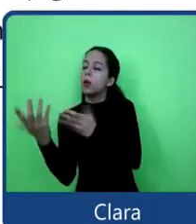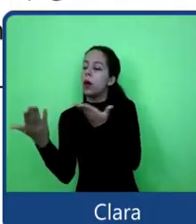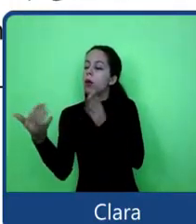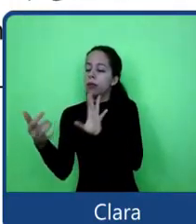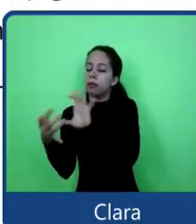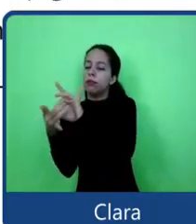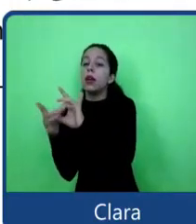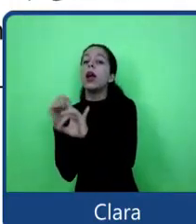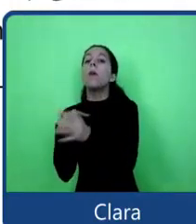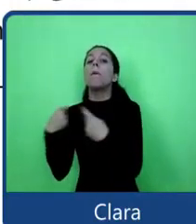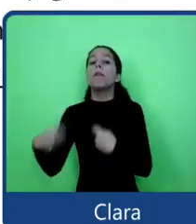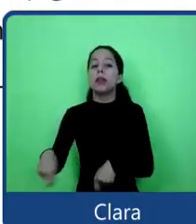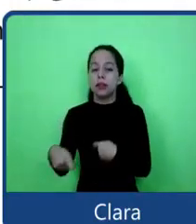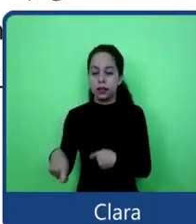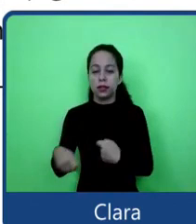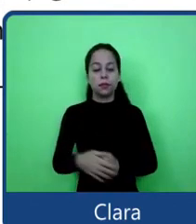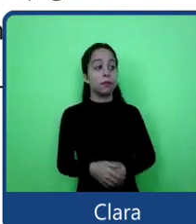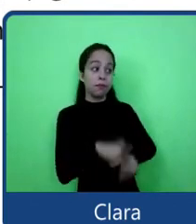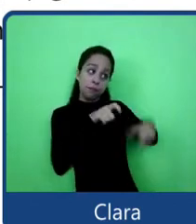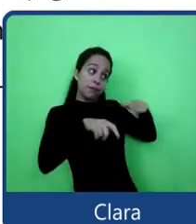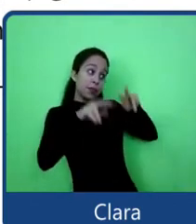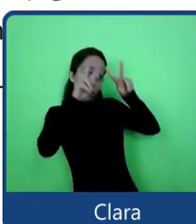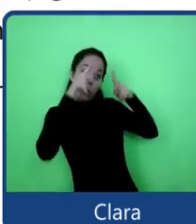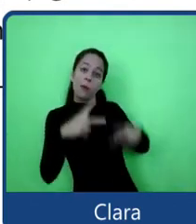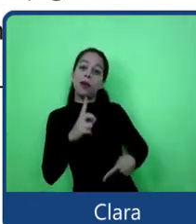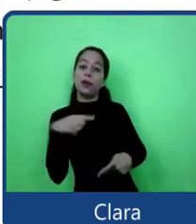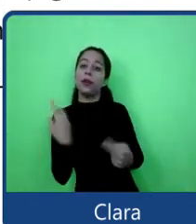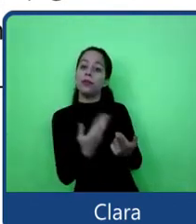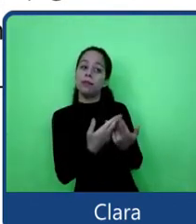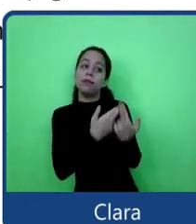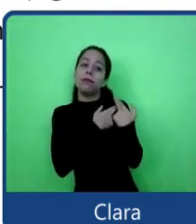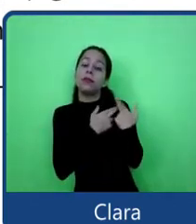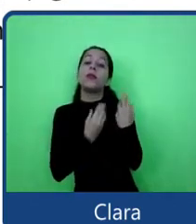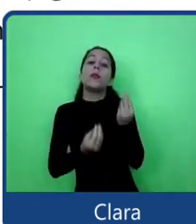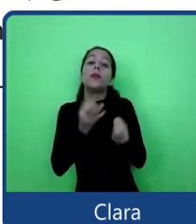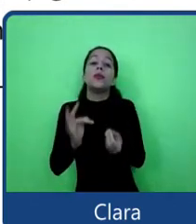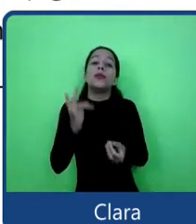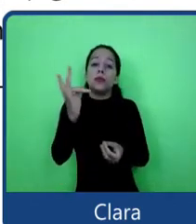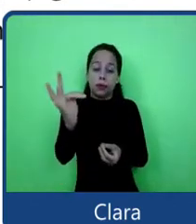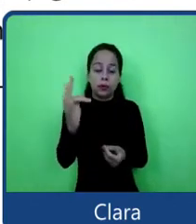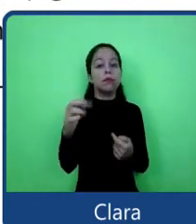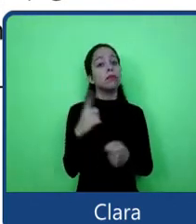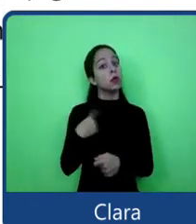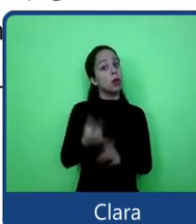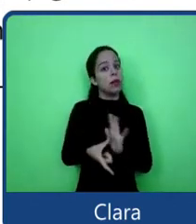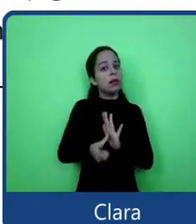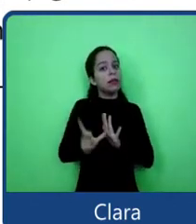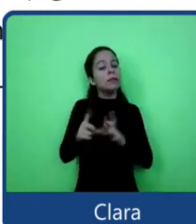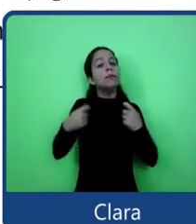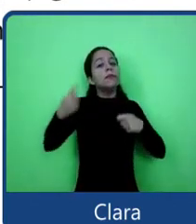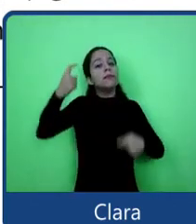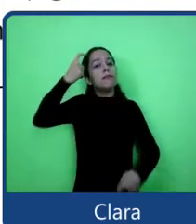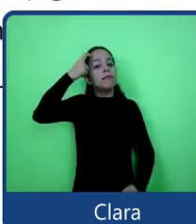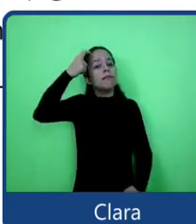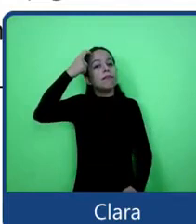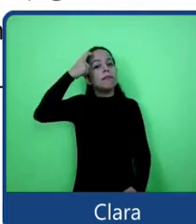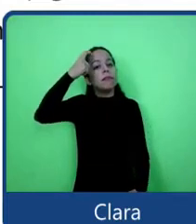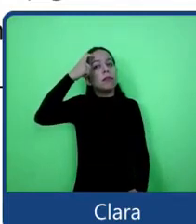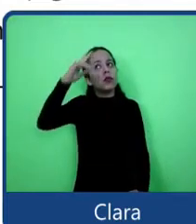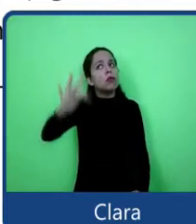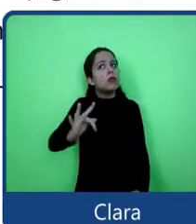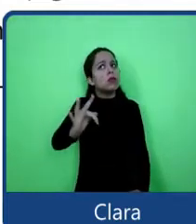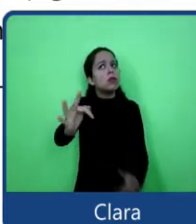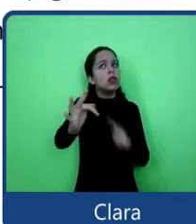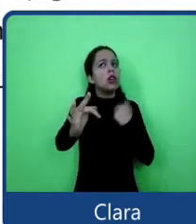seres humanos mudar aí o que a gente tem pelo futuro, né? Mas a gente precisa pensar o que futuro que a gente quer, onde que a gente